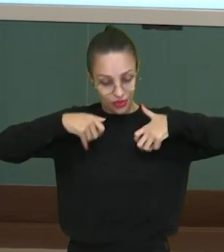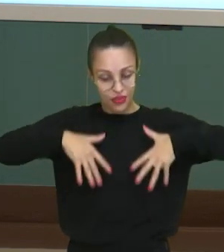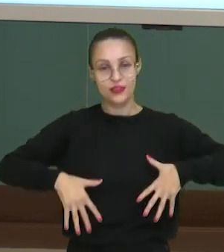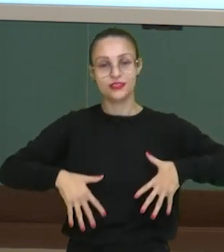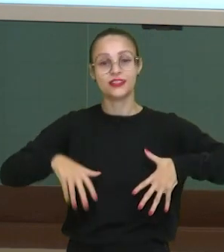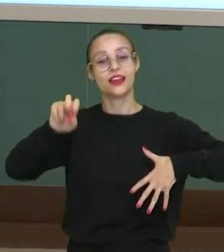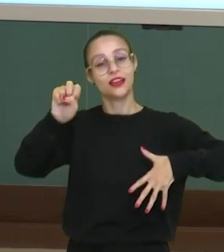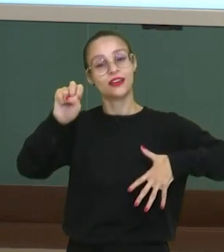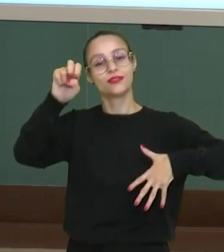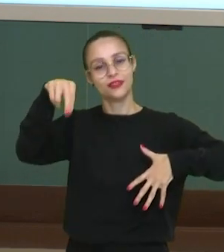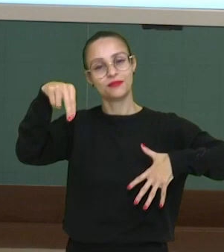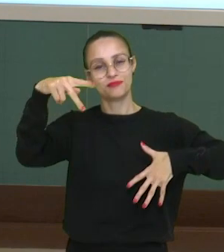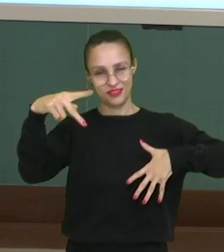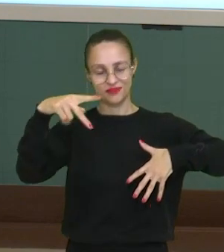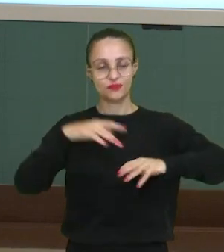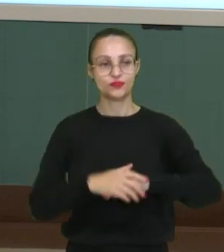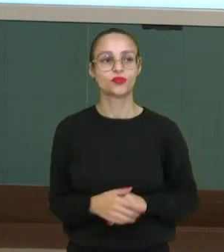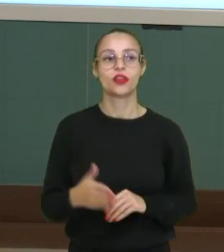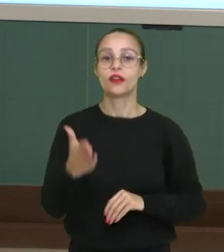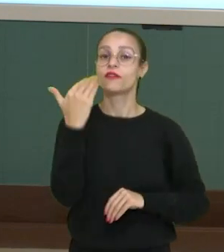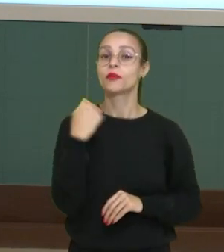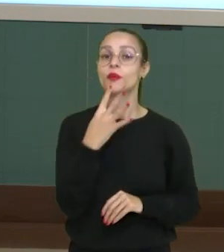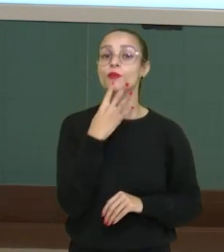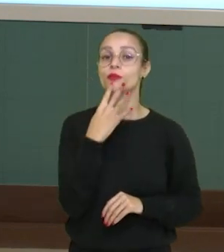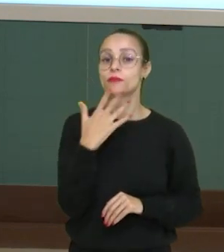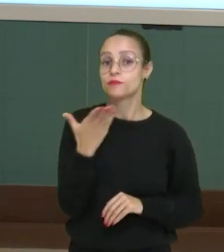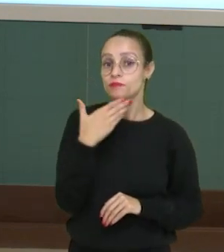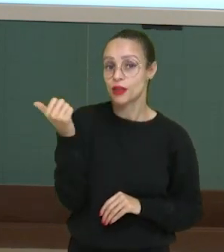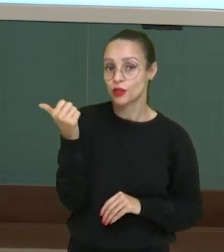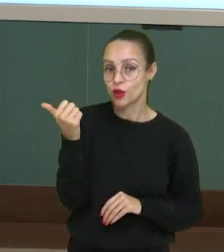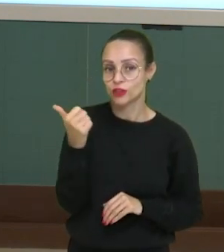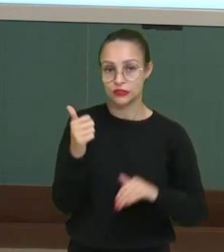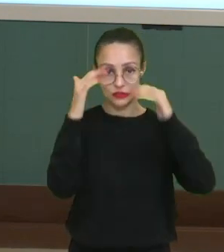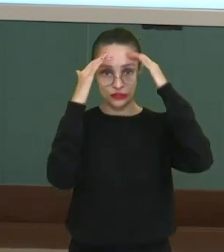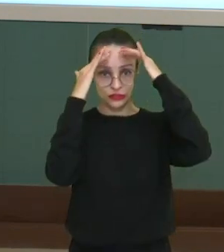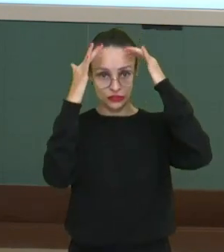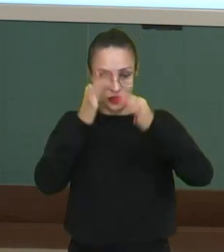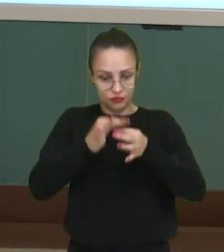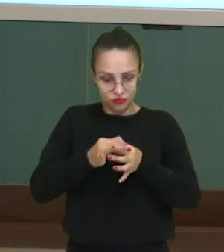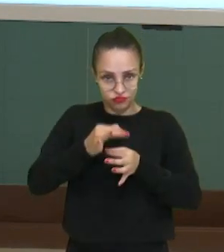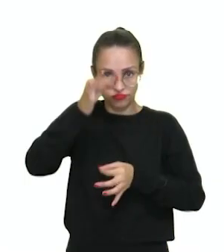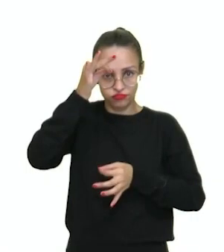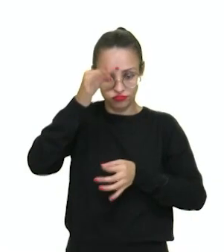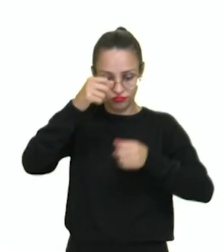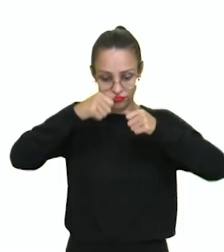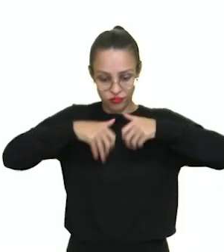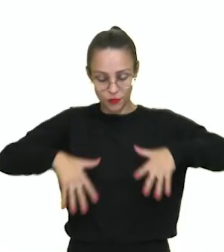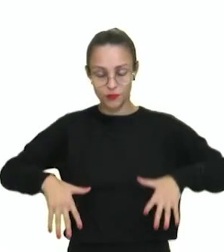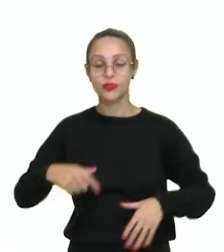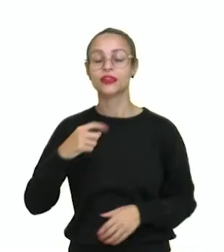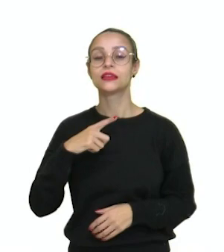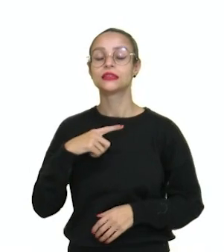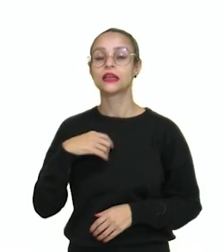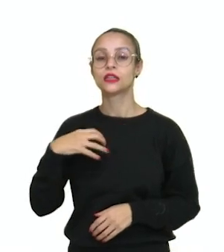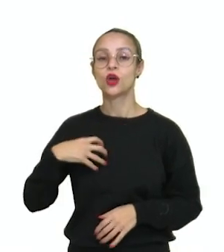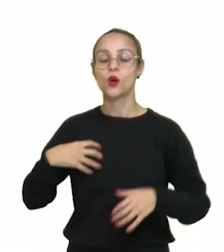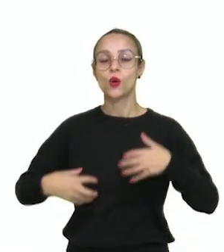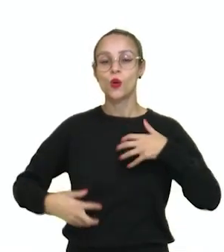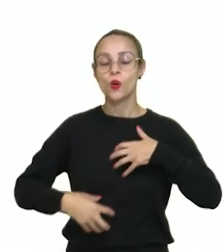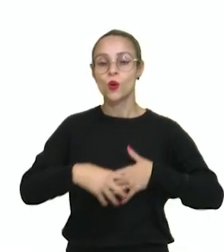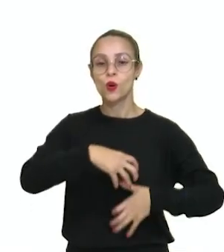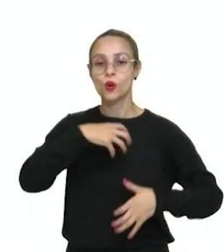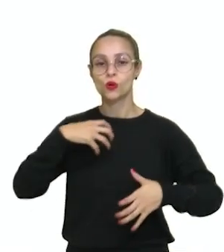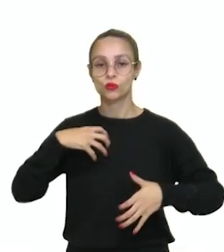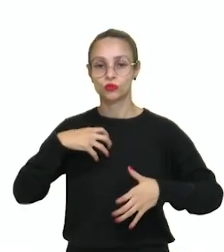periférico. Vamos conhecer melhor o sistema nervoso central? Então ele é formado por órgãos que fazem o